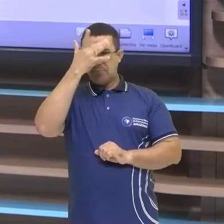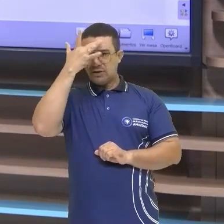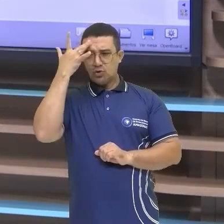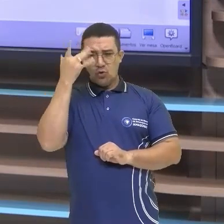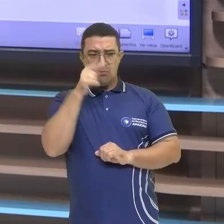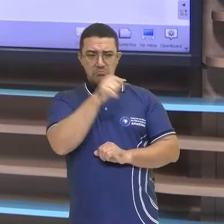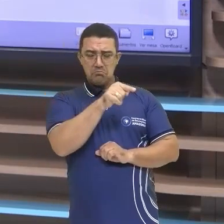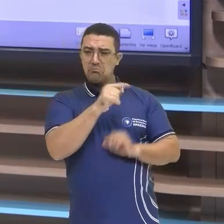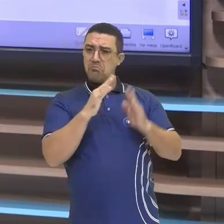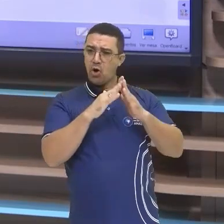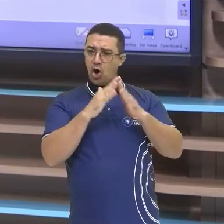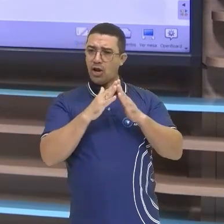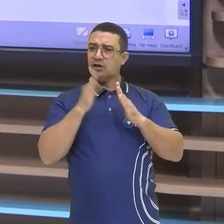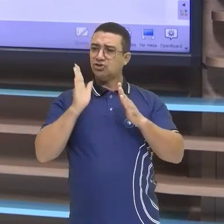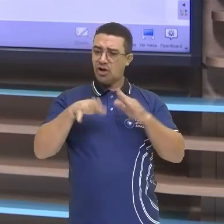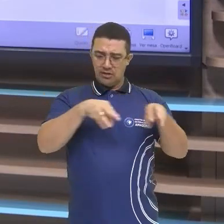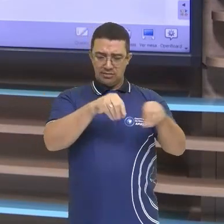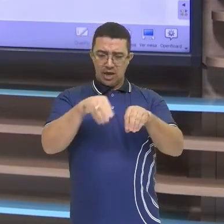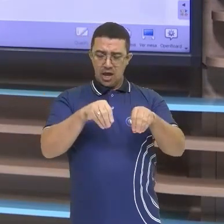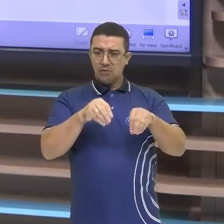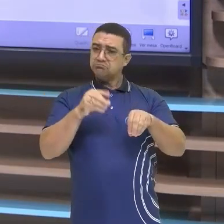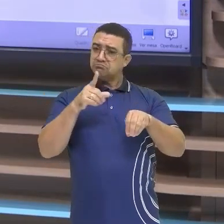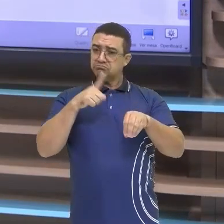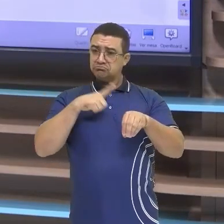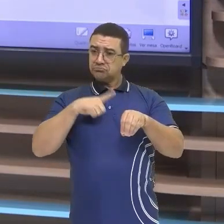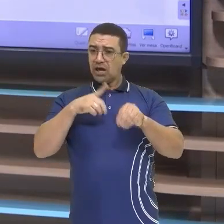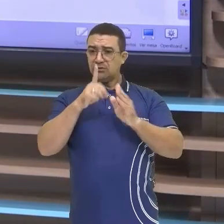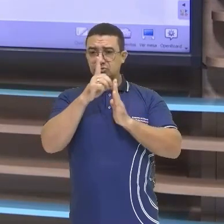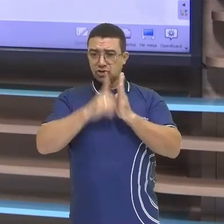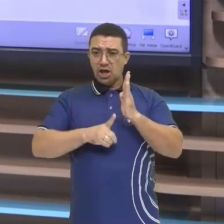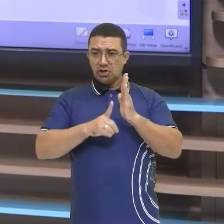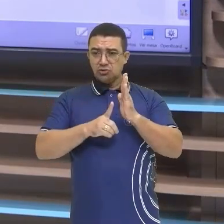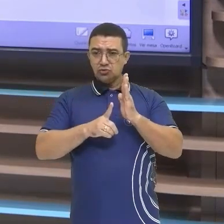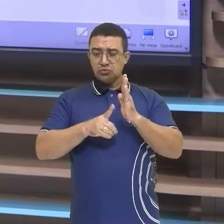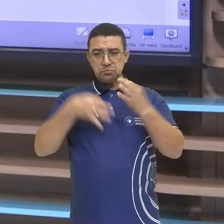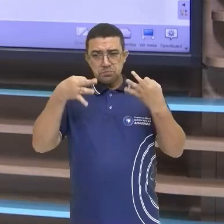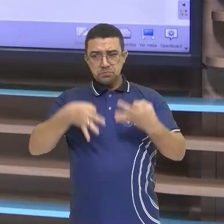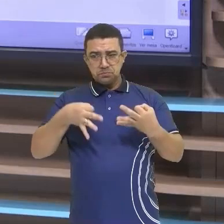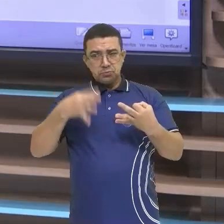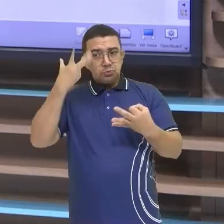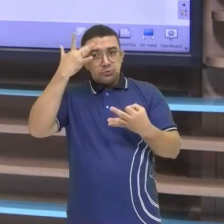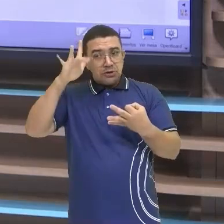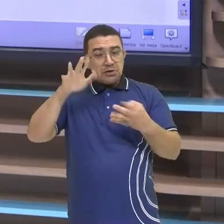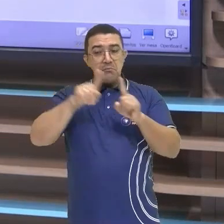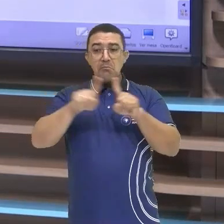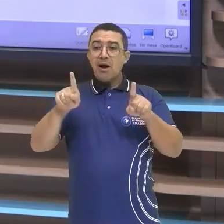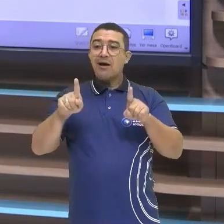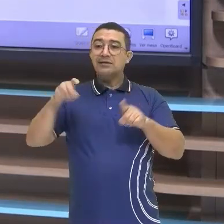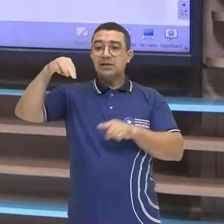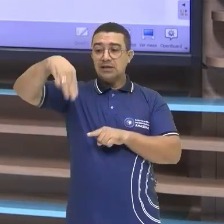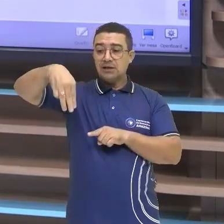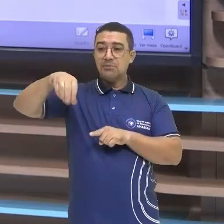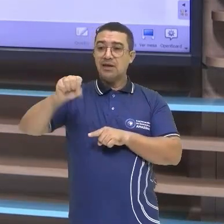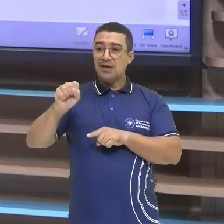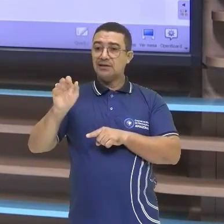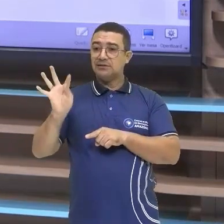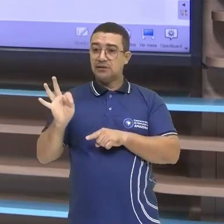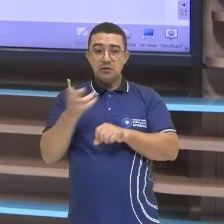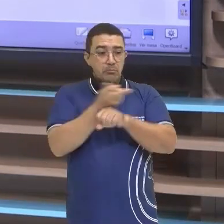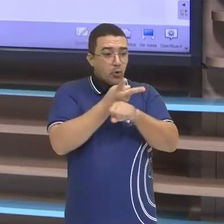bem? E eu digo o seguinte, que o MST vai em busca dessas terras porque são as terras com